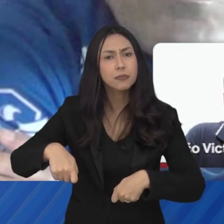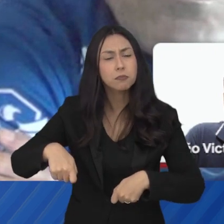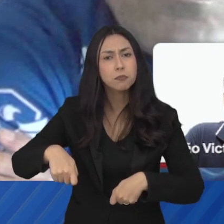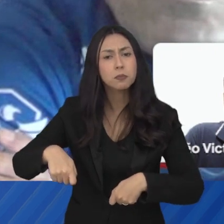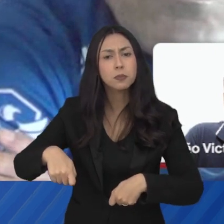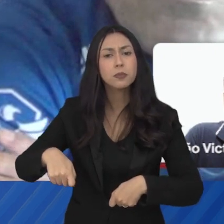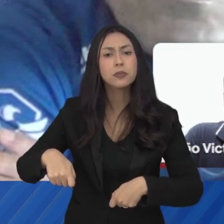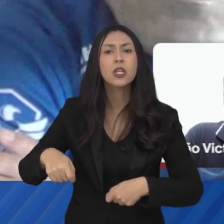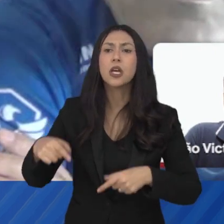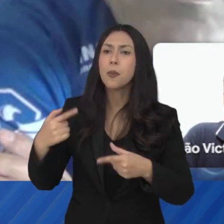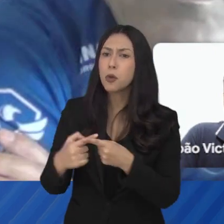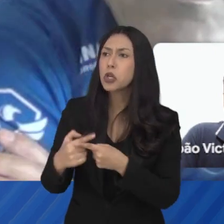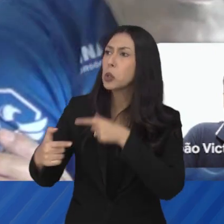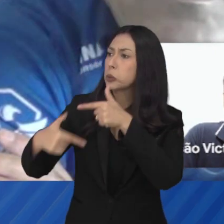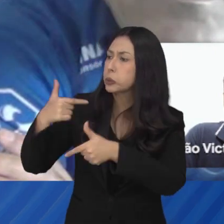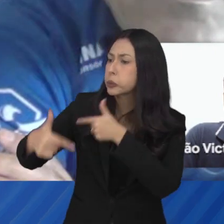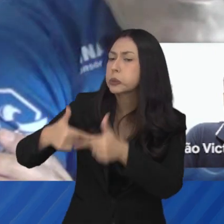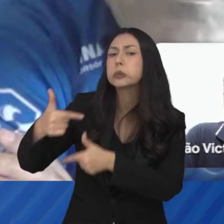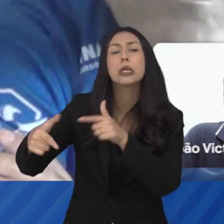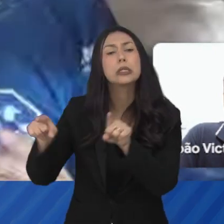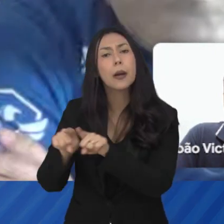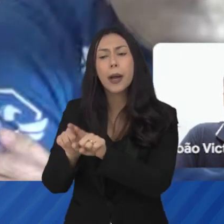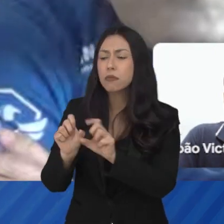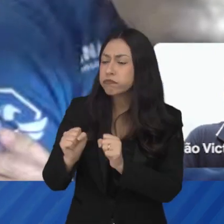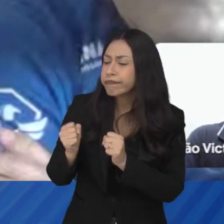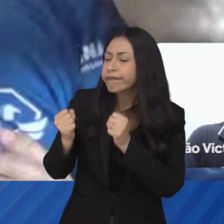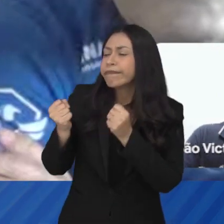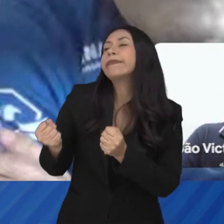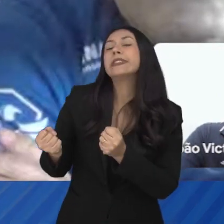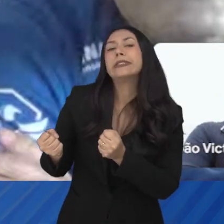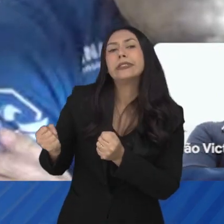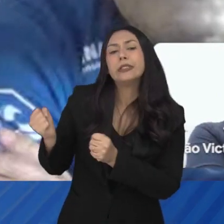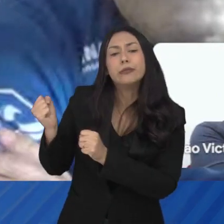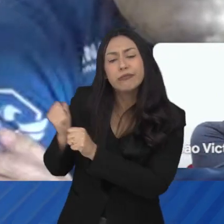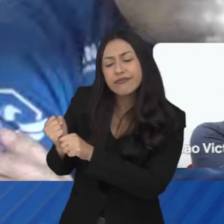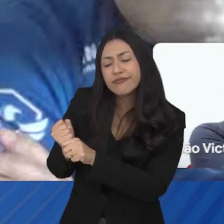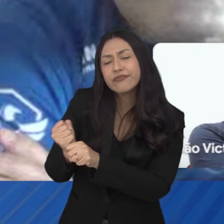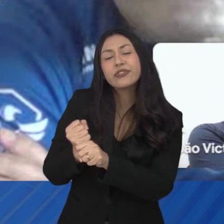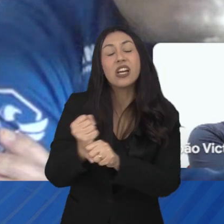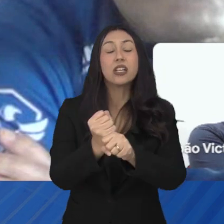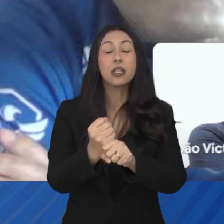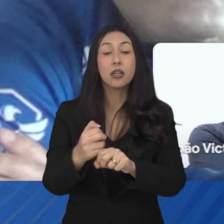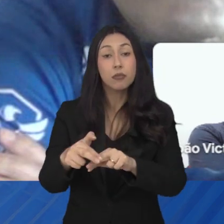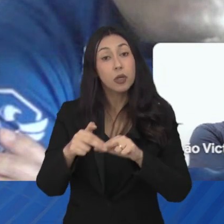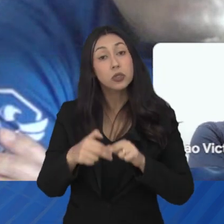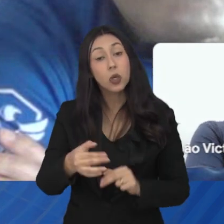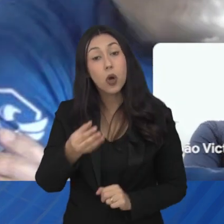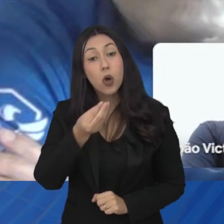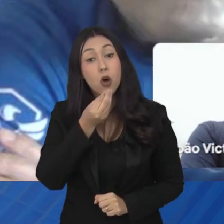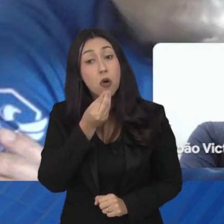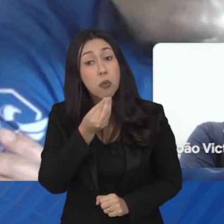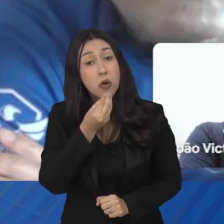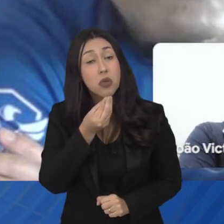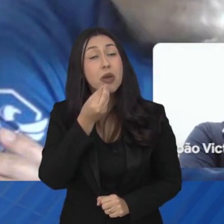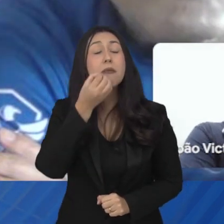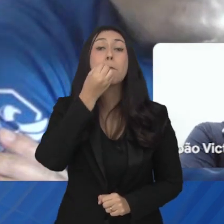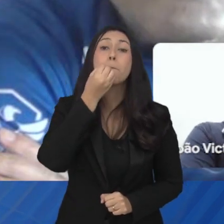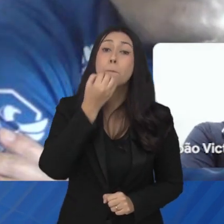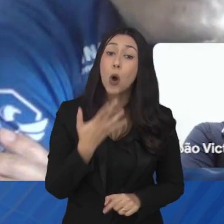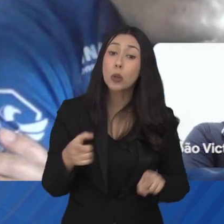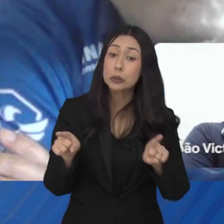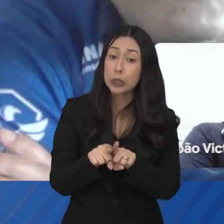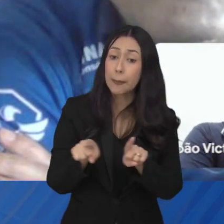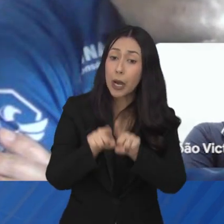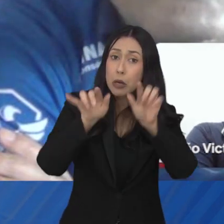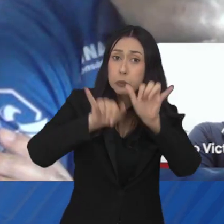posso trazer essa vaga. Até mesmo, né, pelo trabalho e por também estar perseguindo esse sonho há tanto tempo, né? Então eu diria que é uma